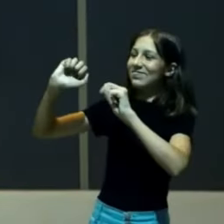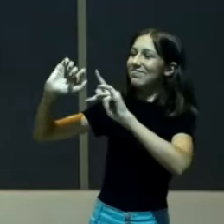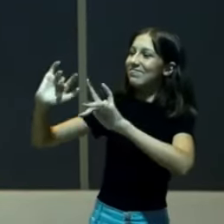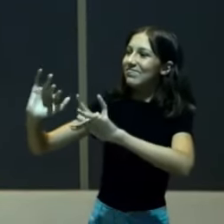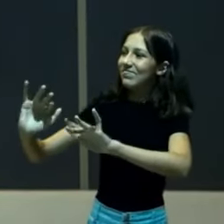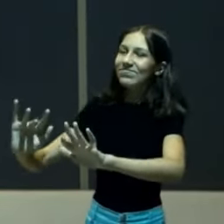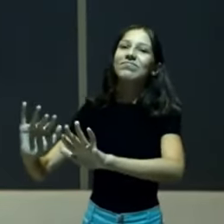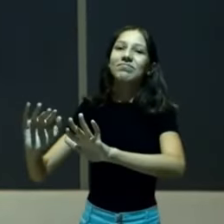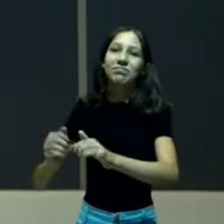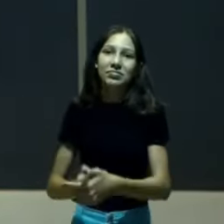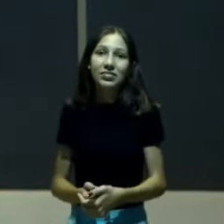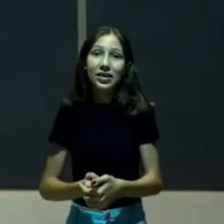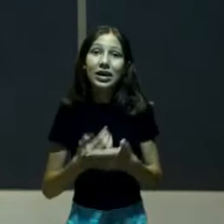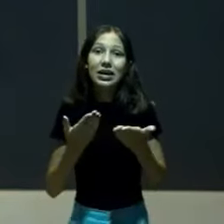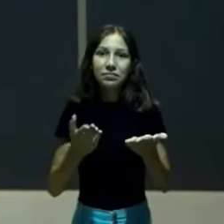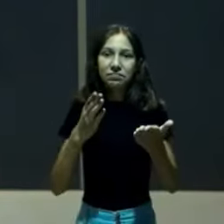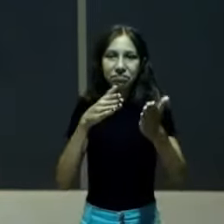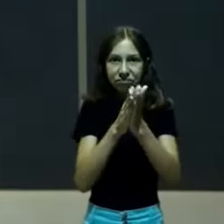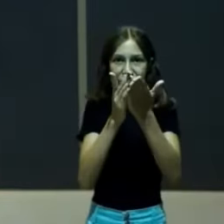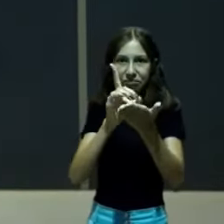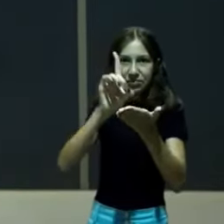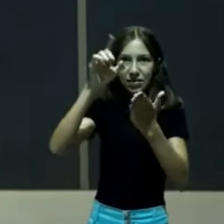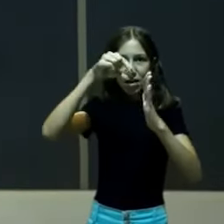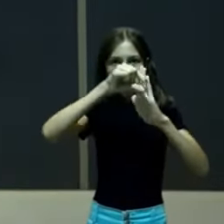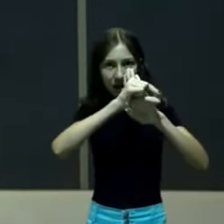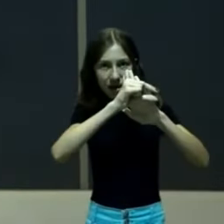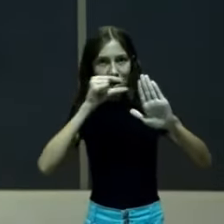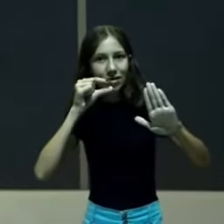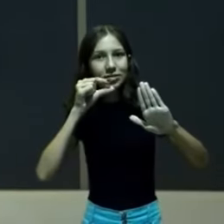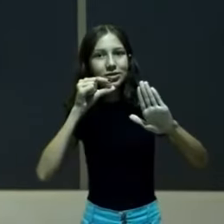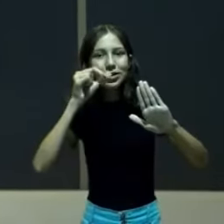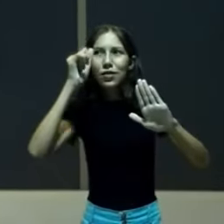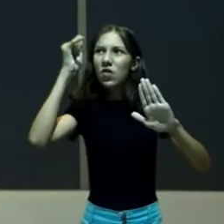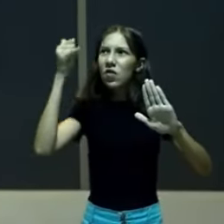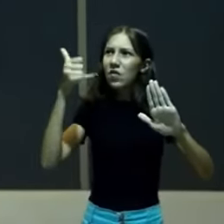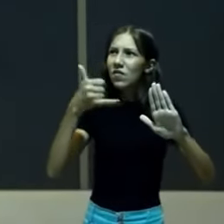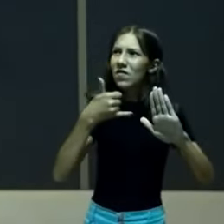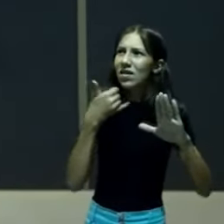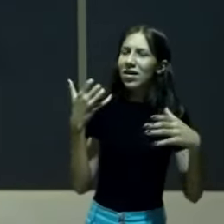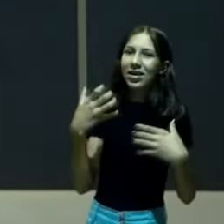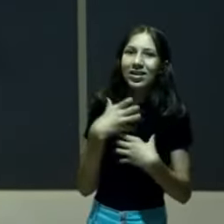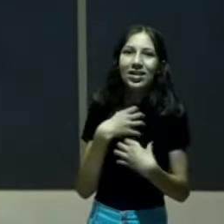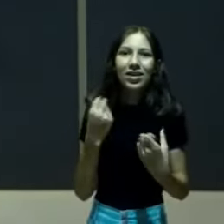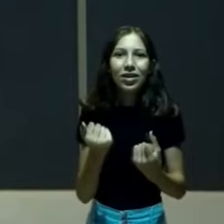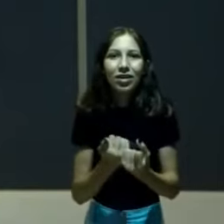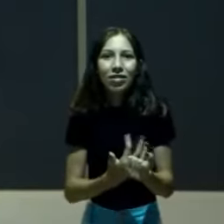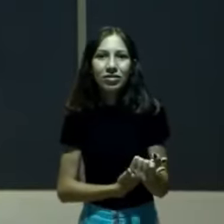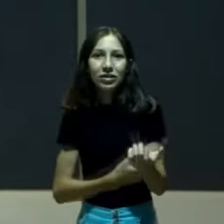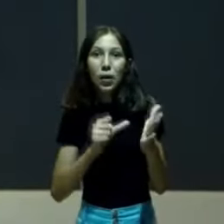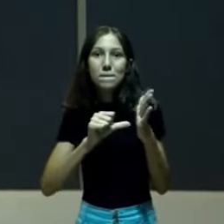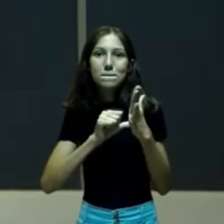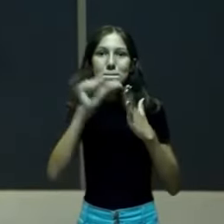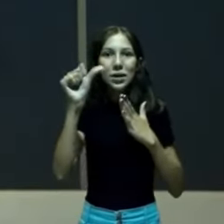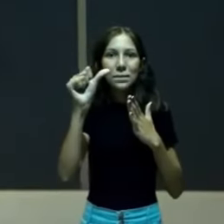e por isso esse versículo fala muito ao meu coração. Uma das primeiras afirmações de